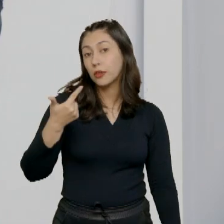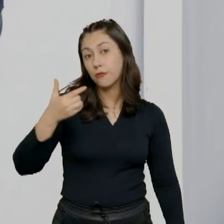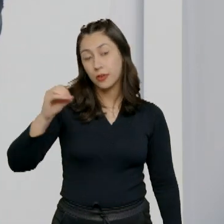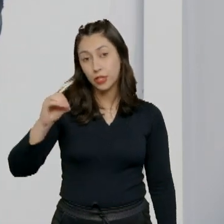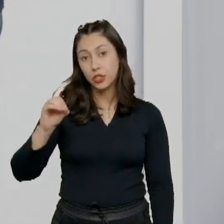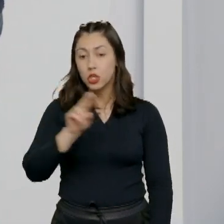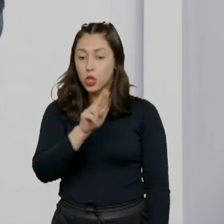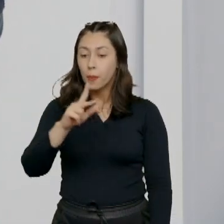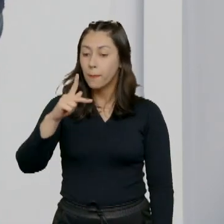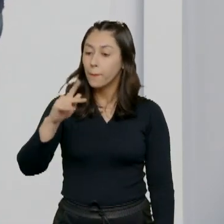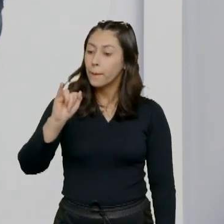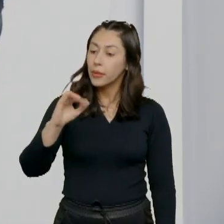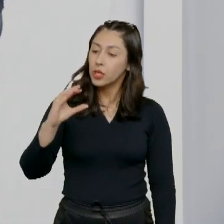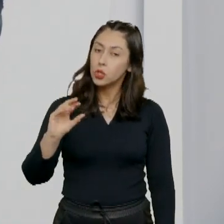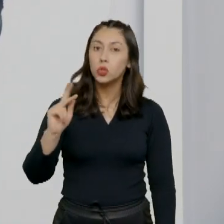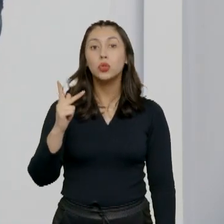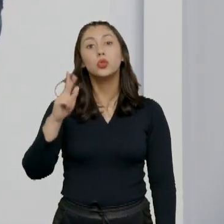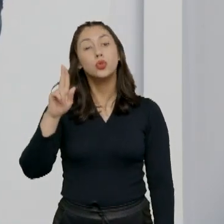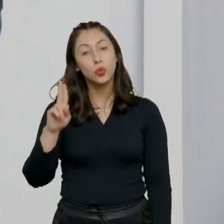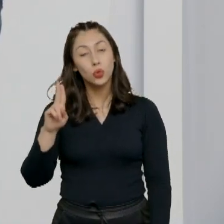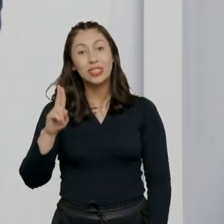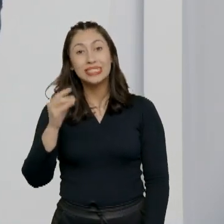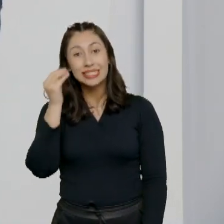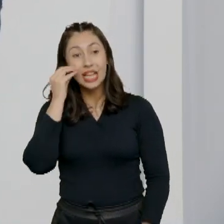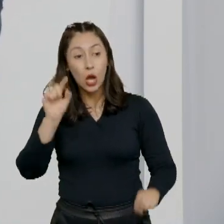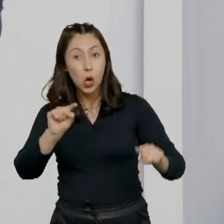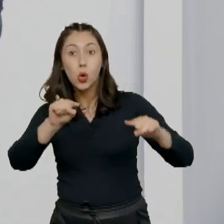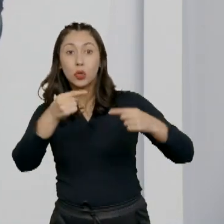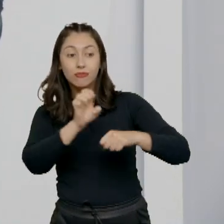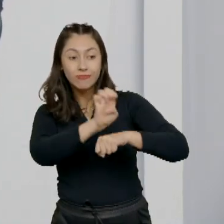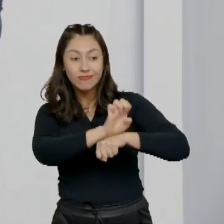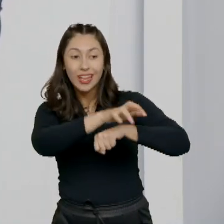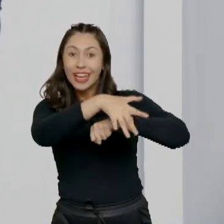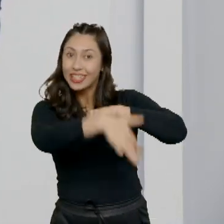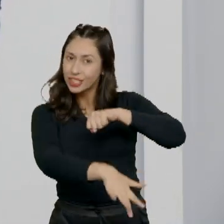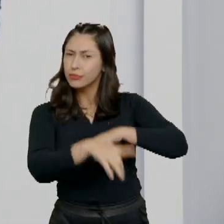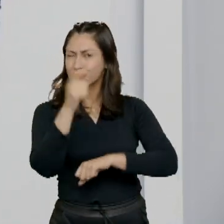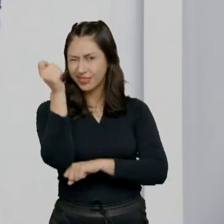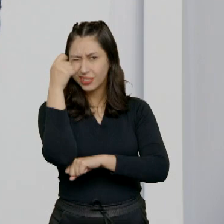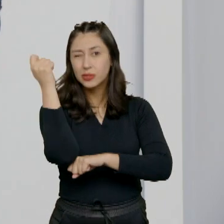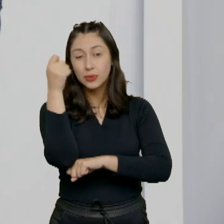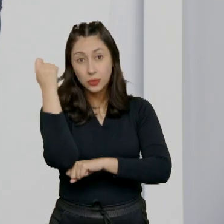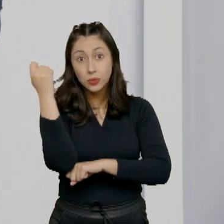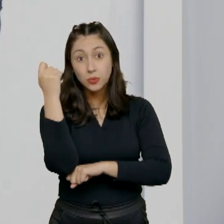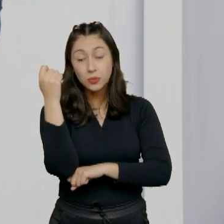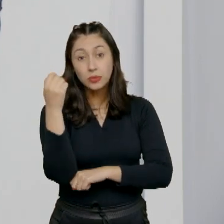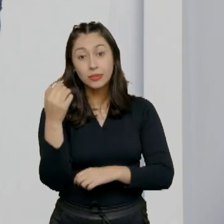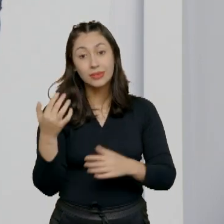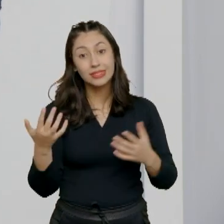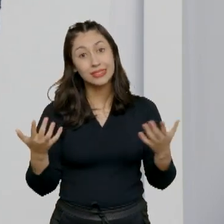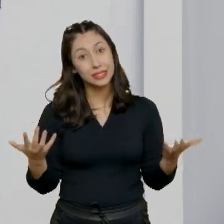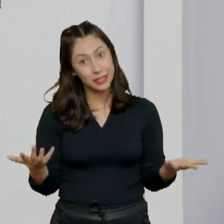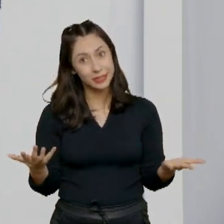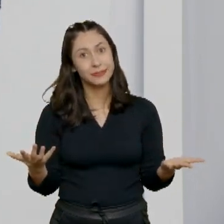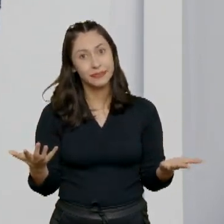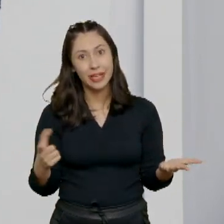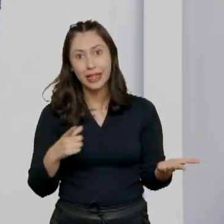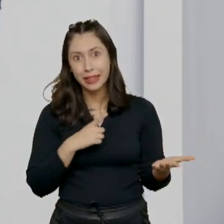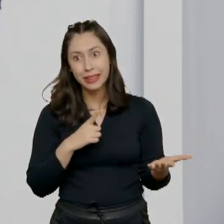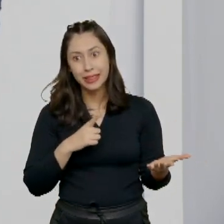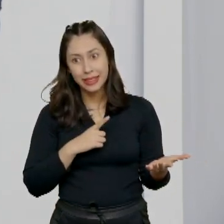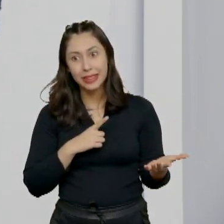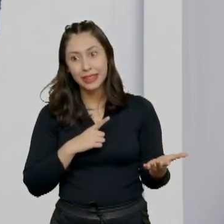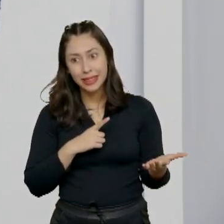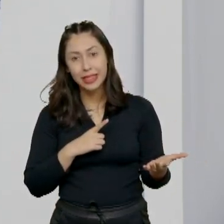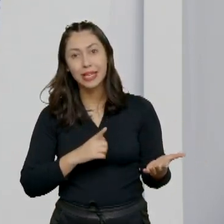Pichu, enfrenta o terceiro colocado, que é o Atlântico Erechim, do Rio Grande do Sul. E que tem o artilheiro da